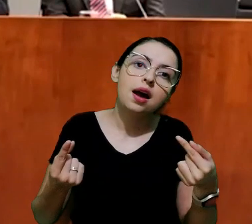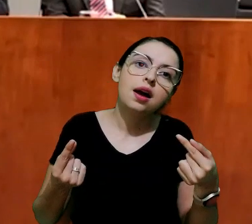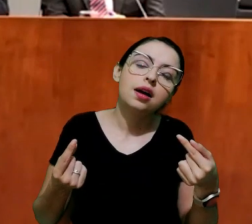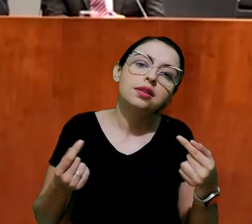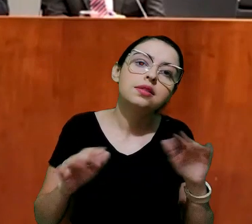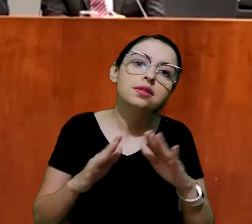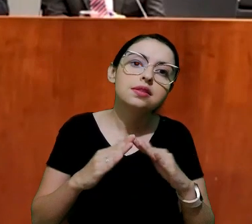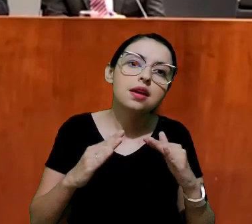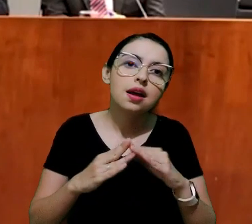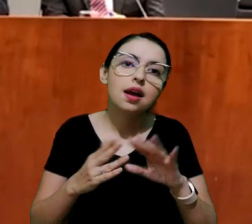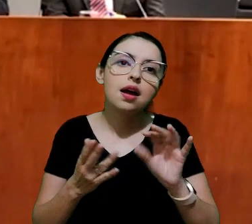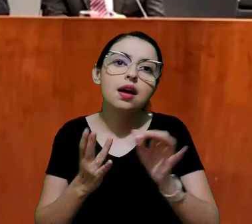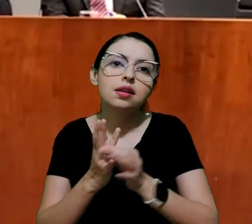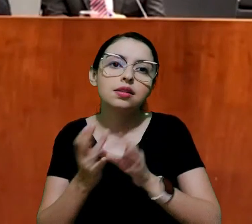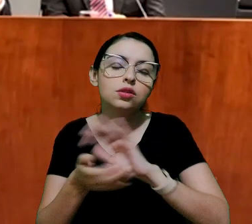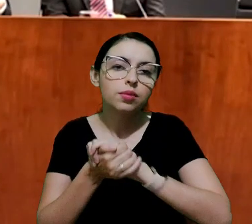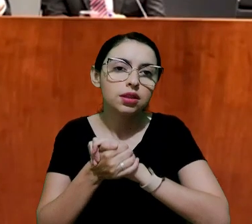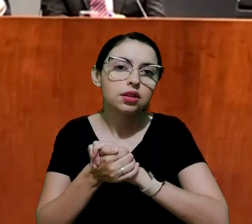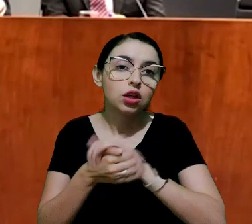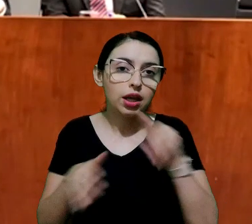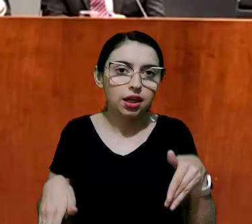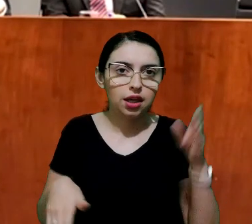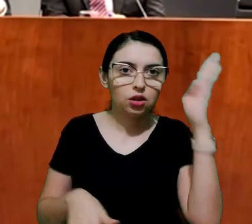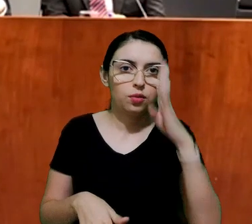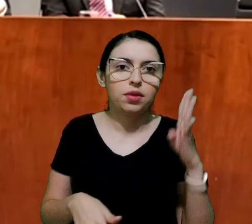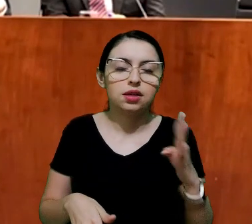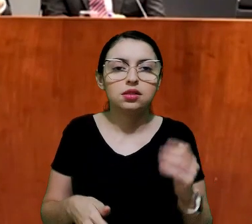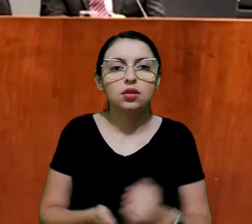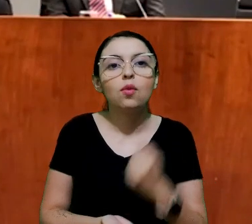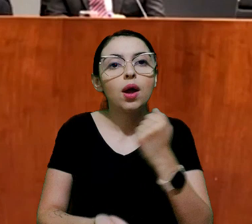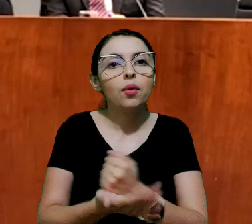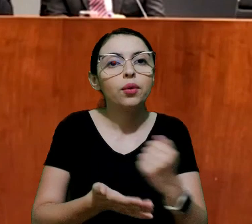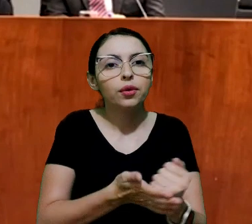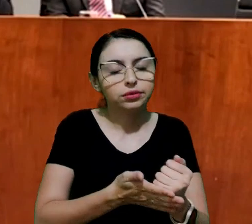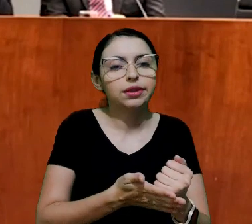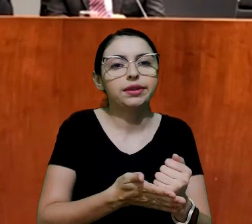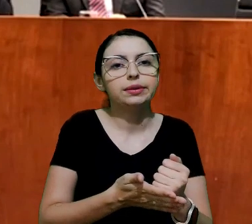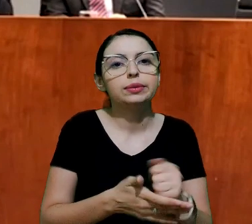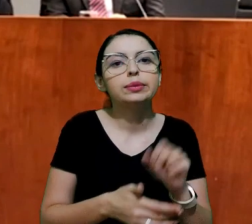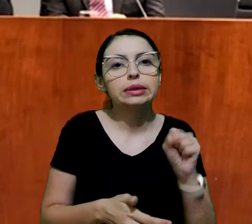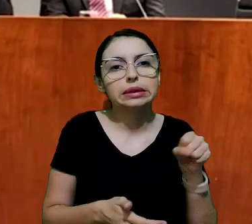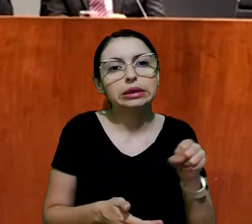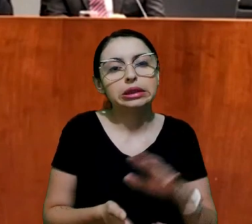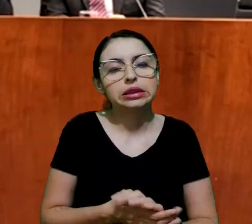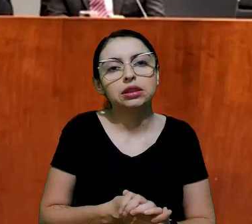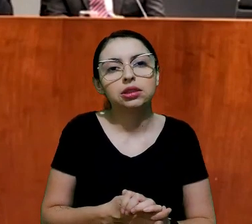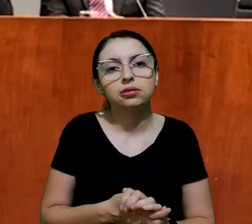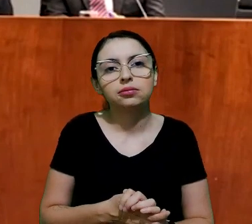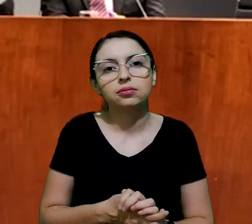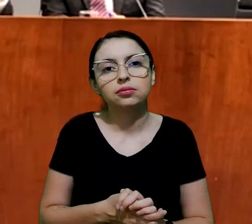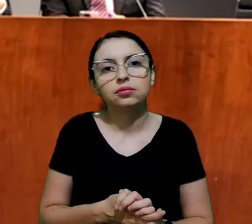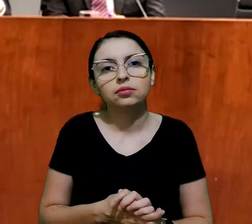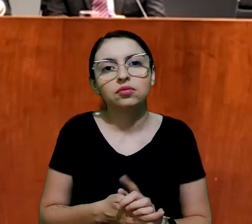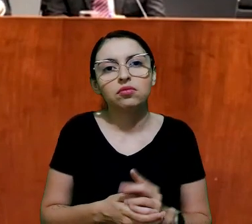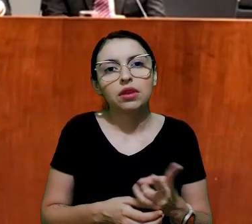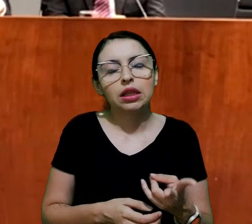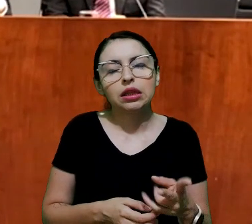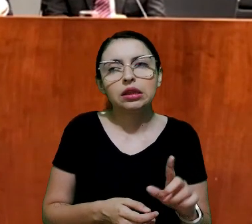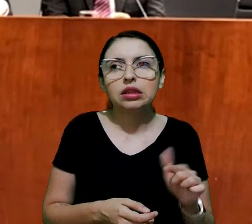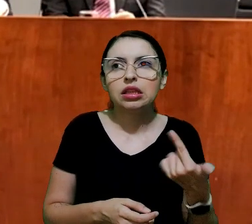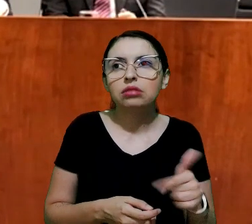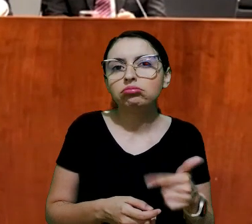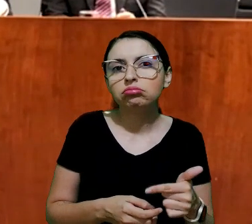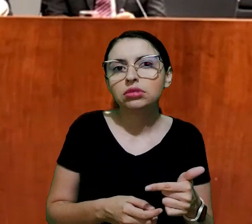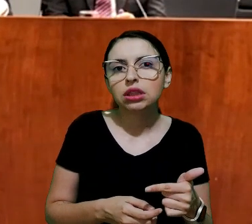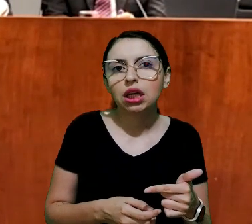aqui para nós no Brasil. Mas ele é um contrato condicional, mas é um contrato, e que não é, na minha